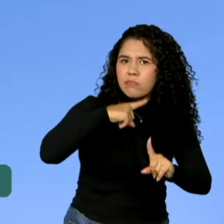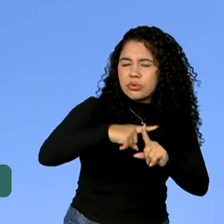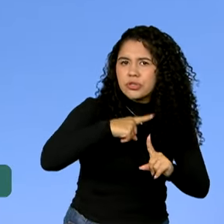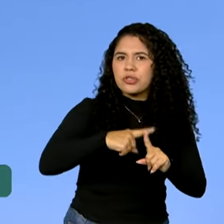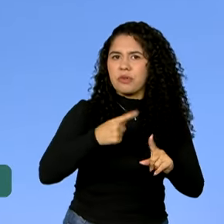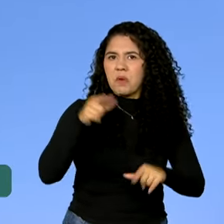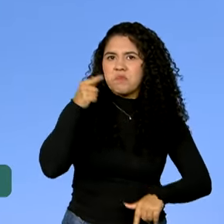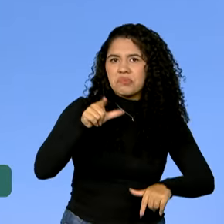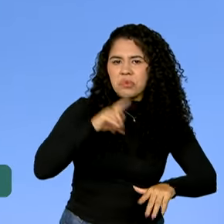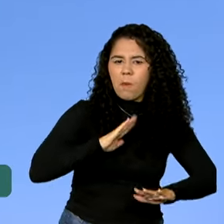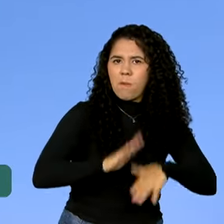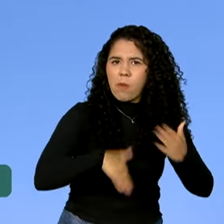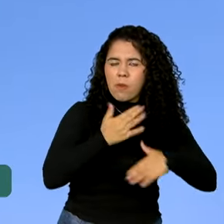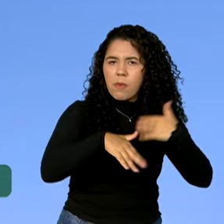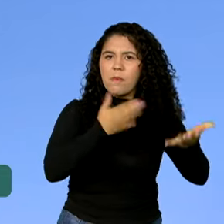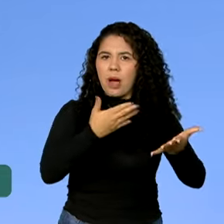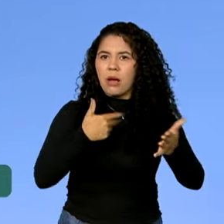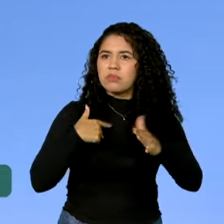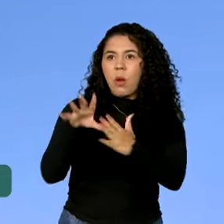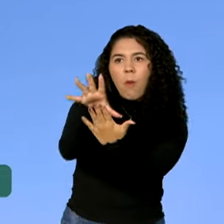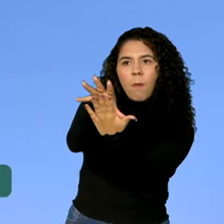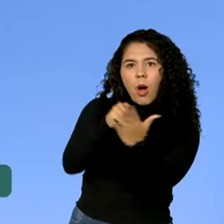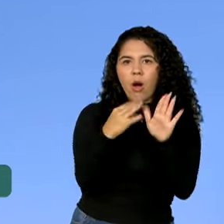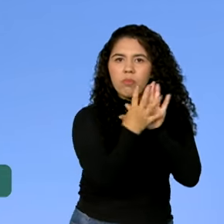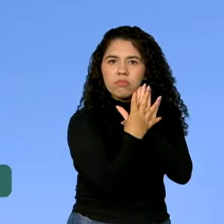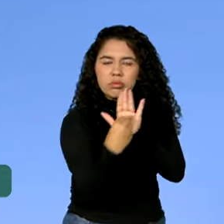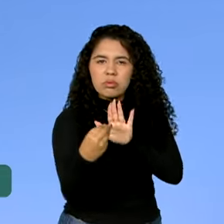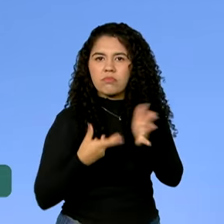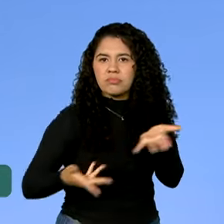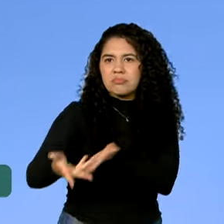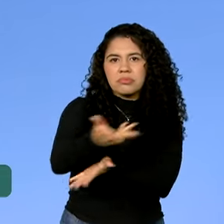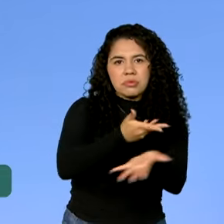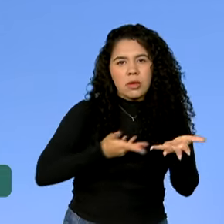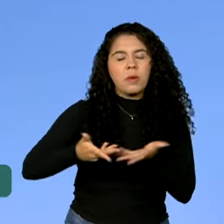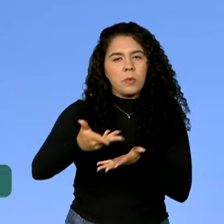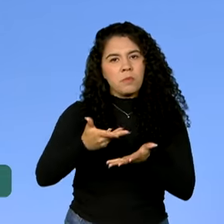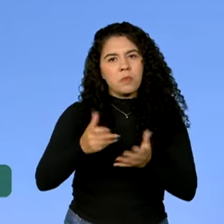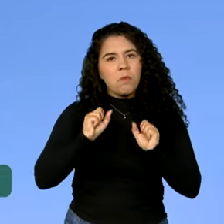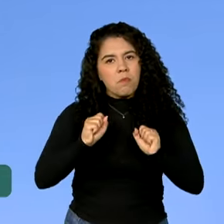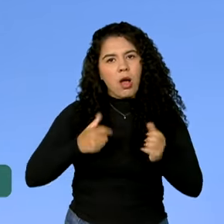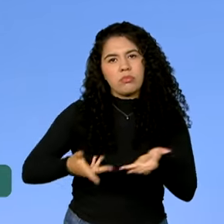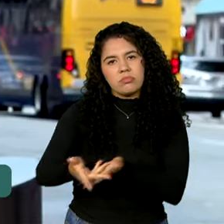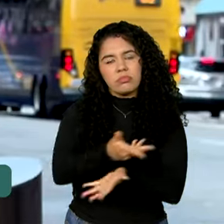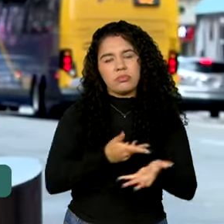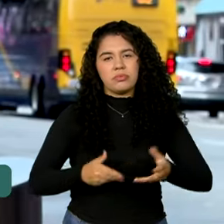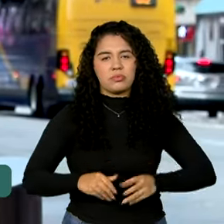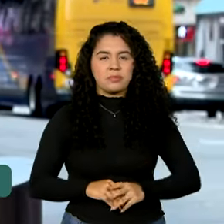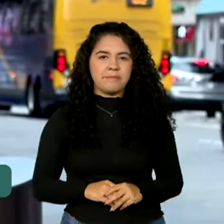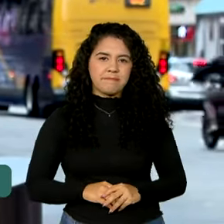tenham sido alcançados, que sejam relevantes para essa agenda internacional, também devem ser mencionados.